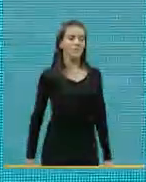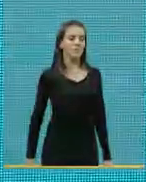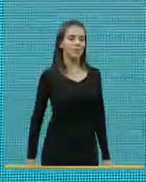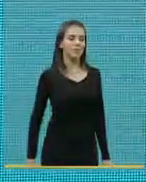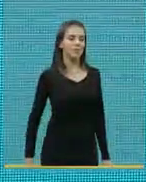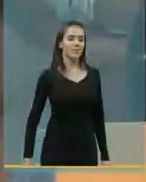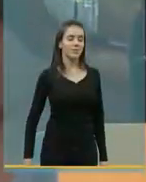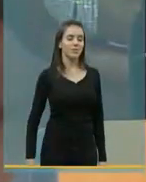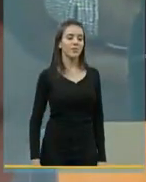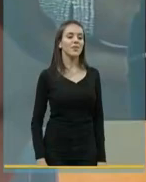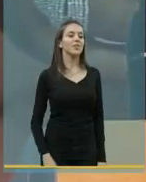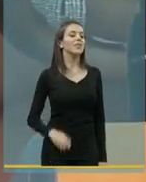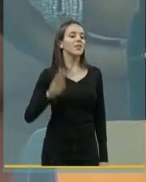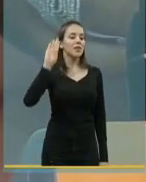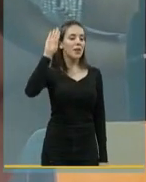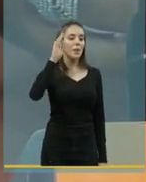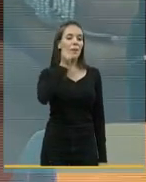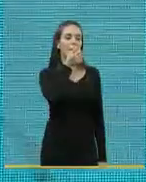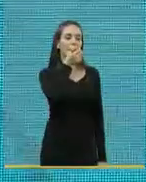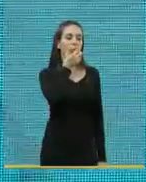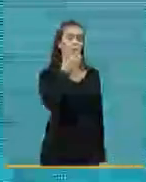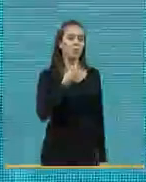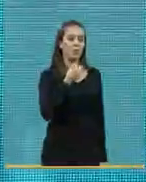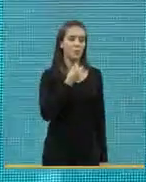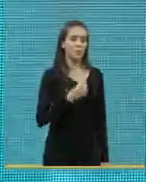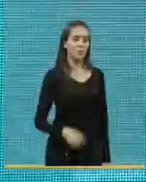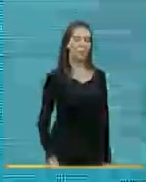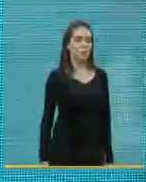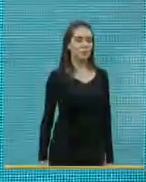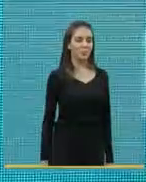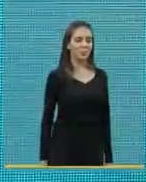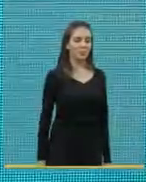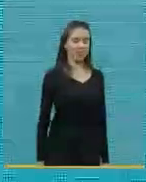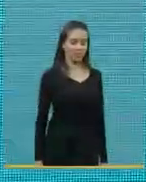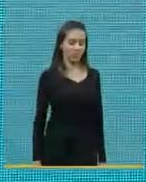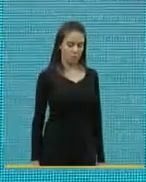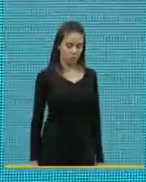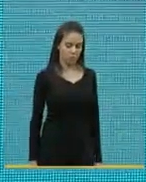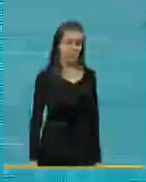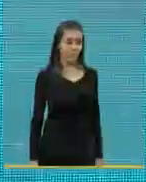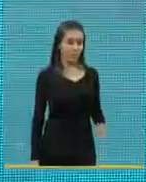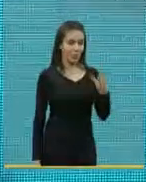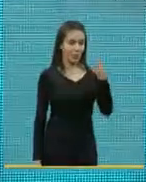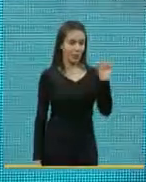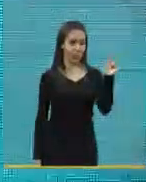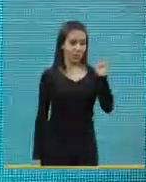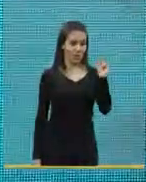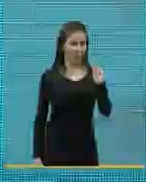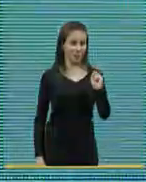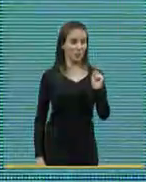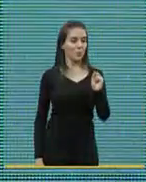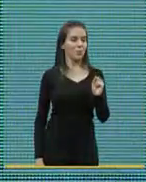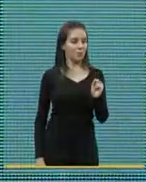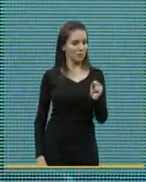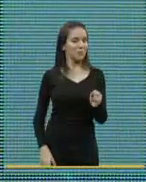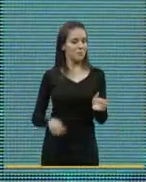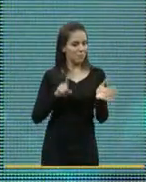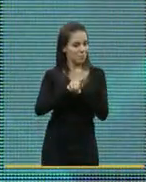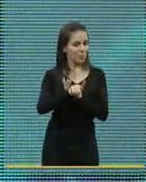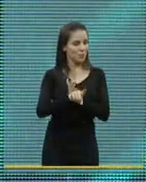é o candidato guilherme boulos candidata 30 segundos para sua pergunta